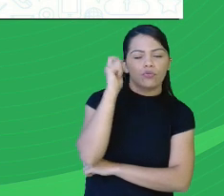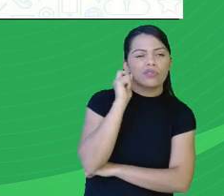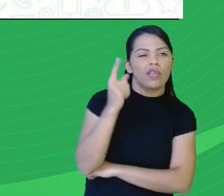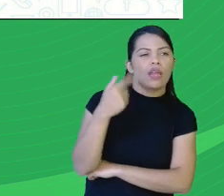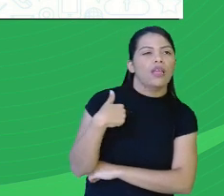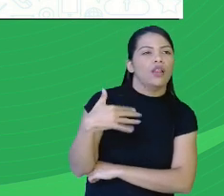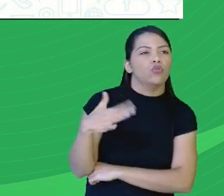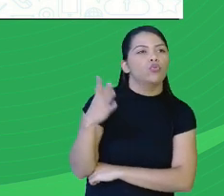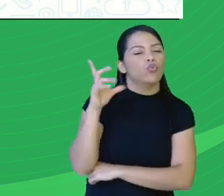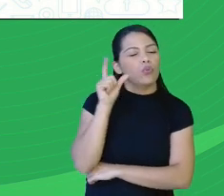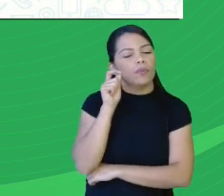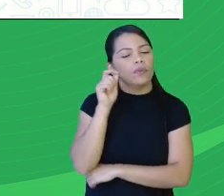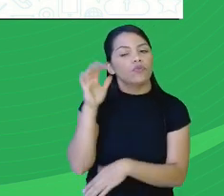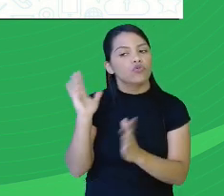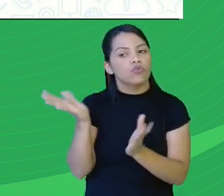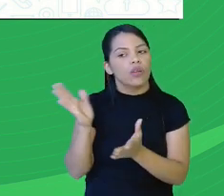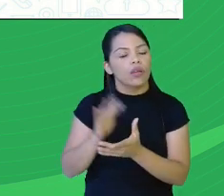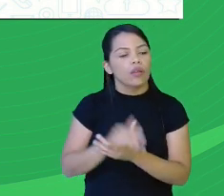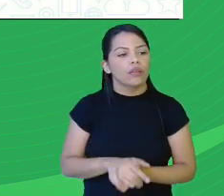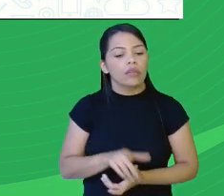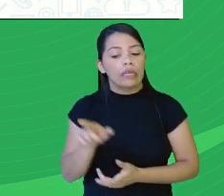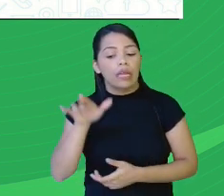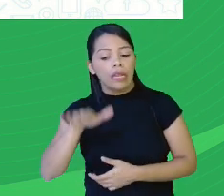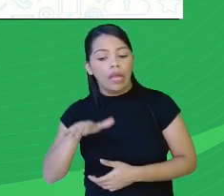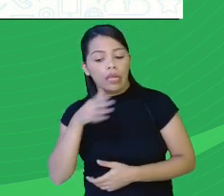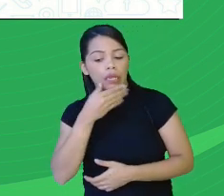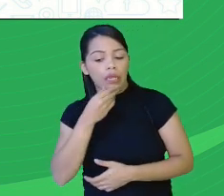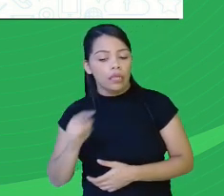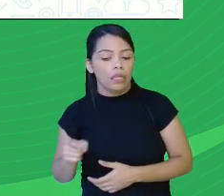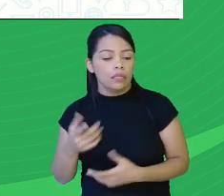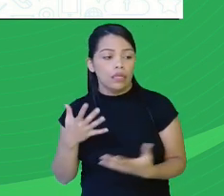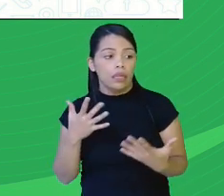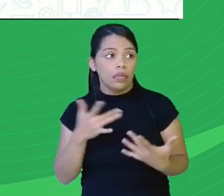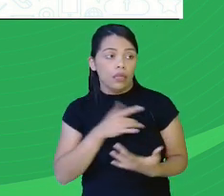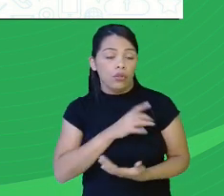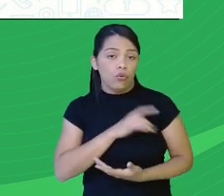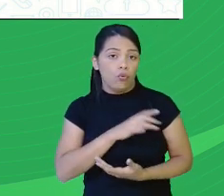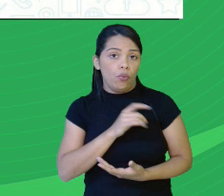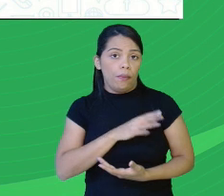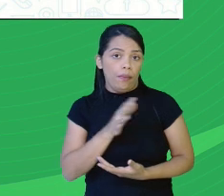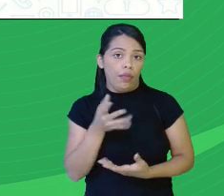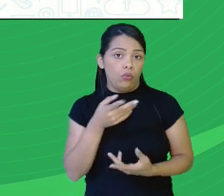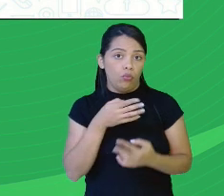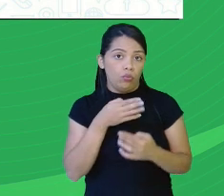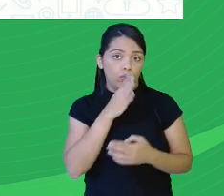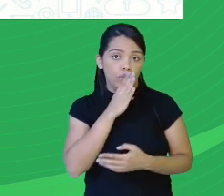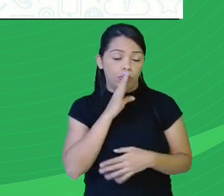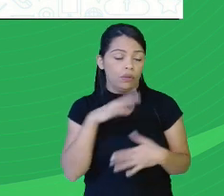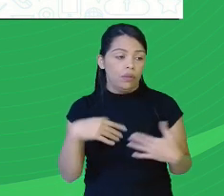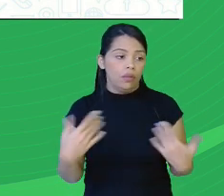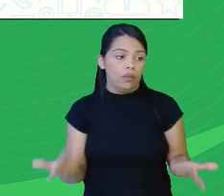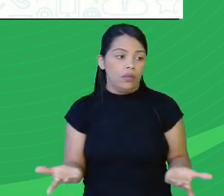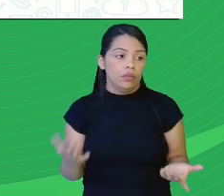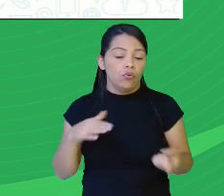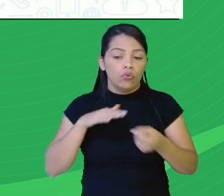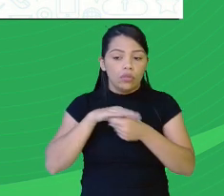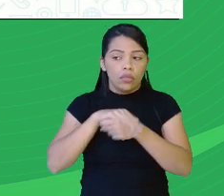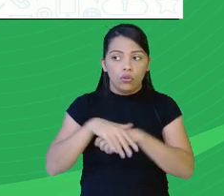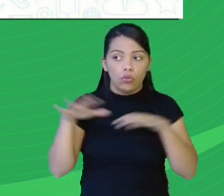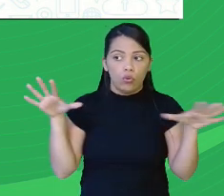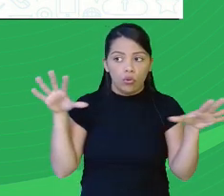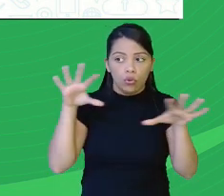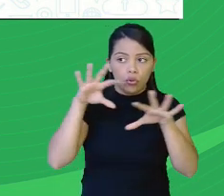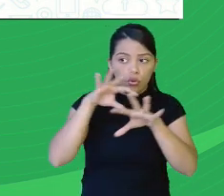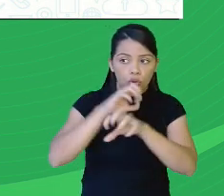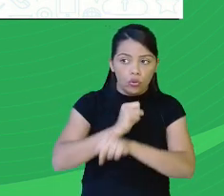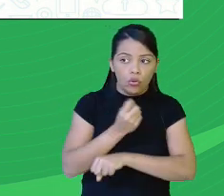acordada. E ele está amedrontado demais para se queixar. Na noite negra, os dois estão